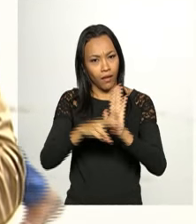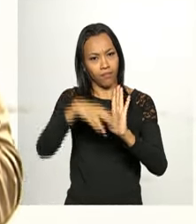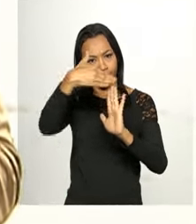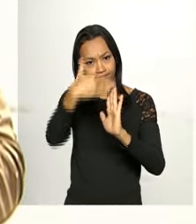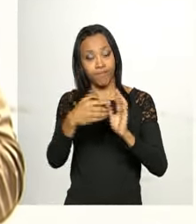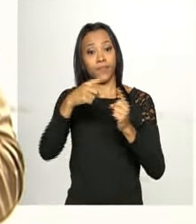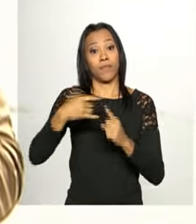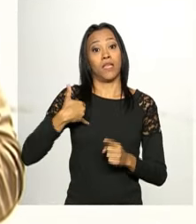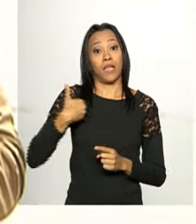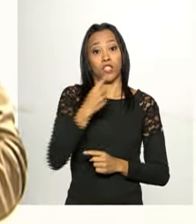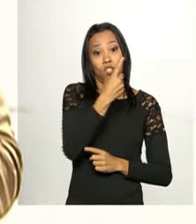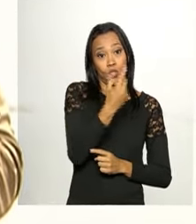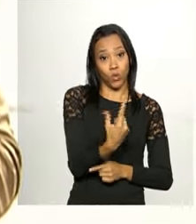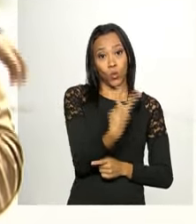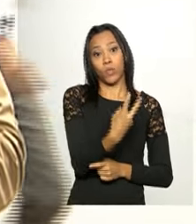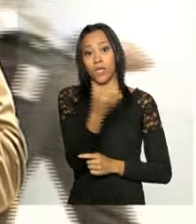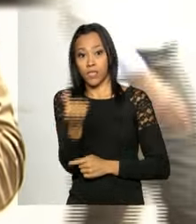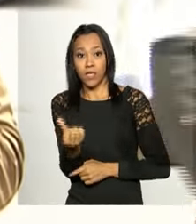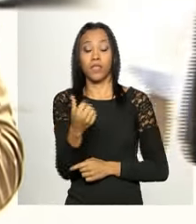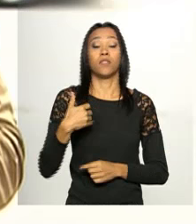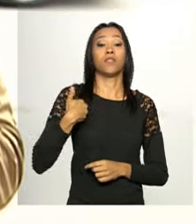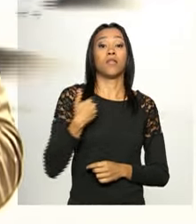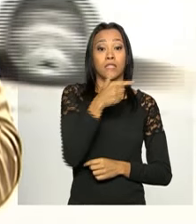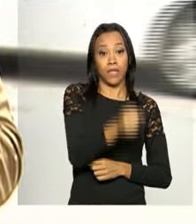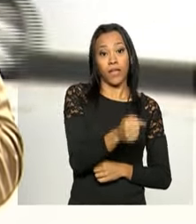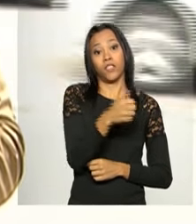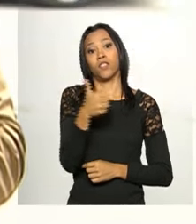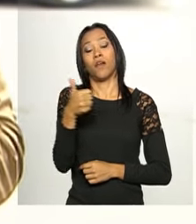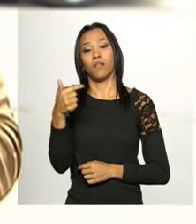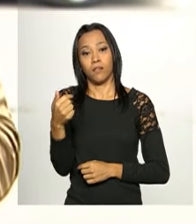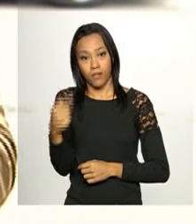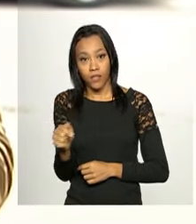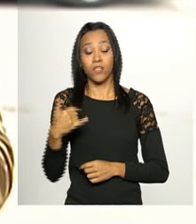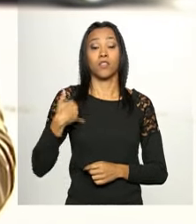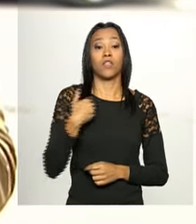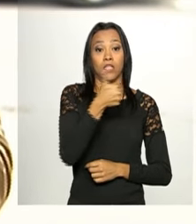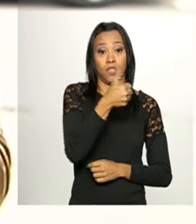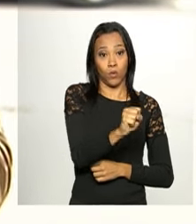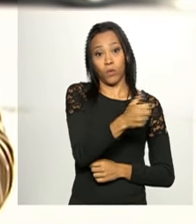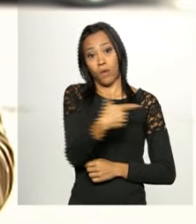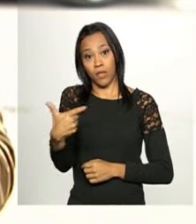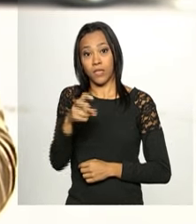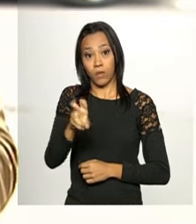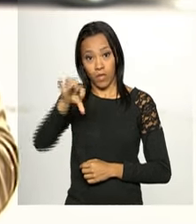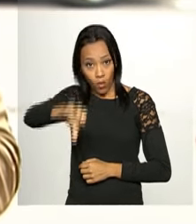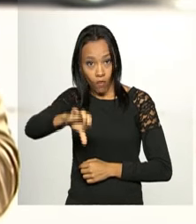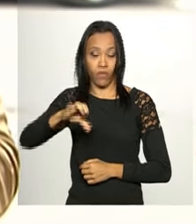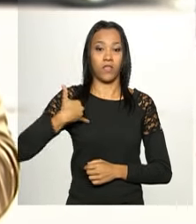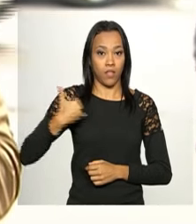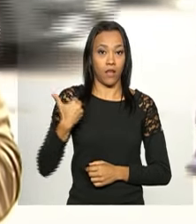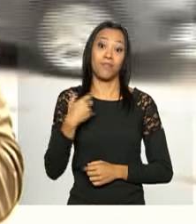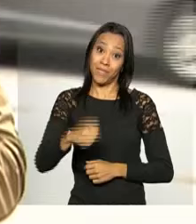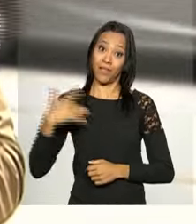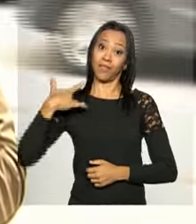etárias, de 2 a 6 anos, 7 a 17 anos e 18 a 59 anos. E a pessoa também precisa